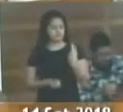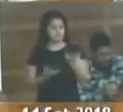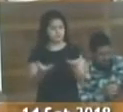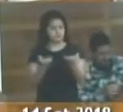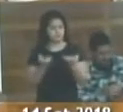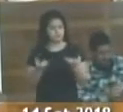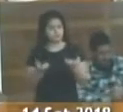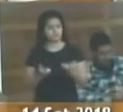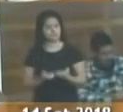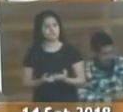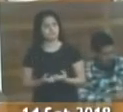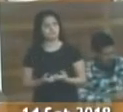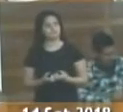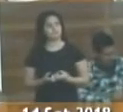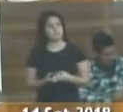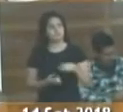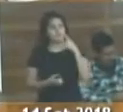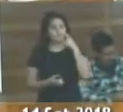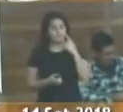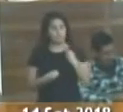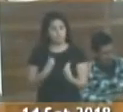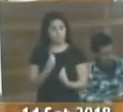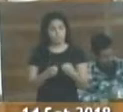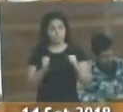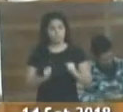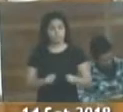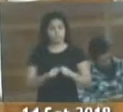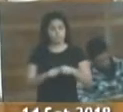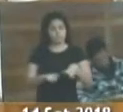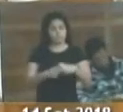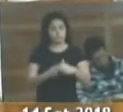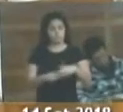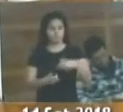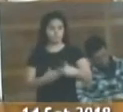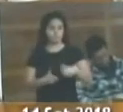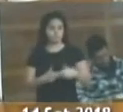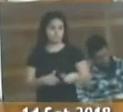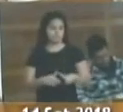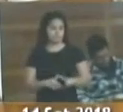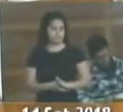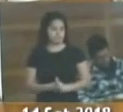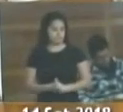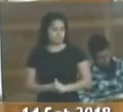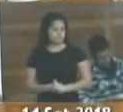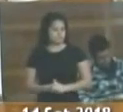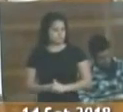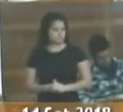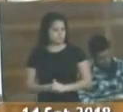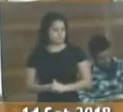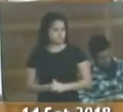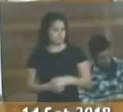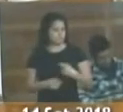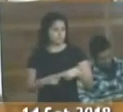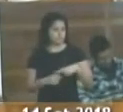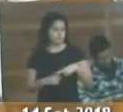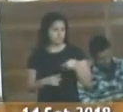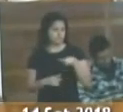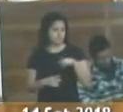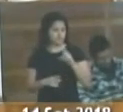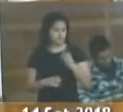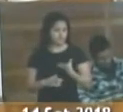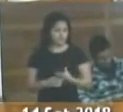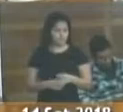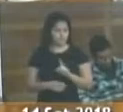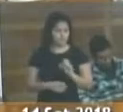queremos uma solução, nós queremos saber os problemas, porque são, pela relação, não são poucos as questões que precisam